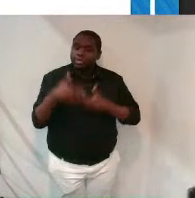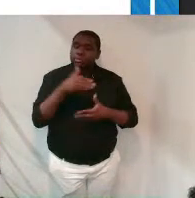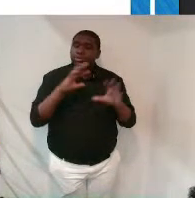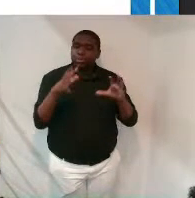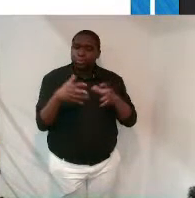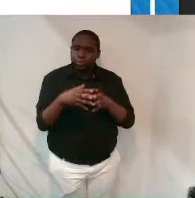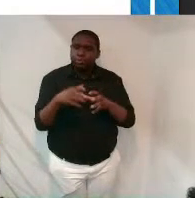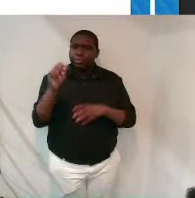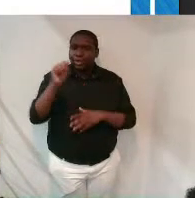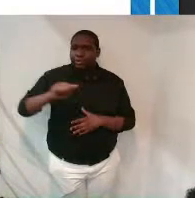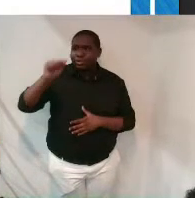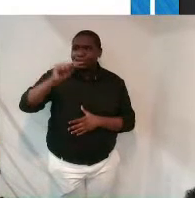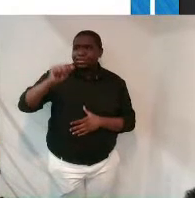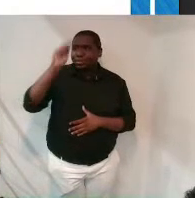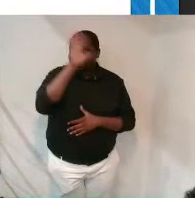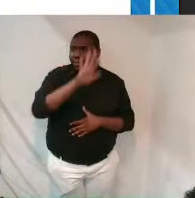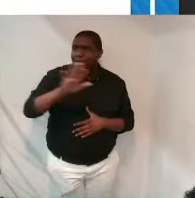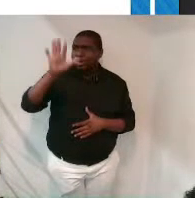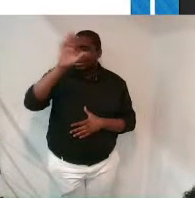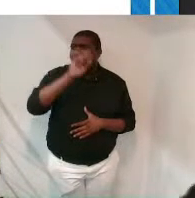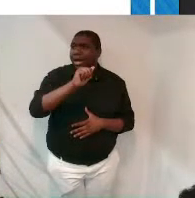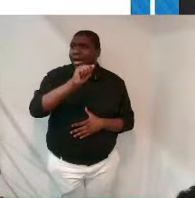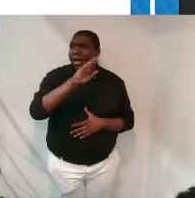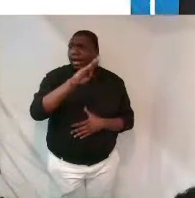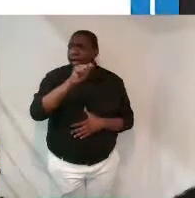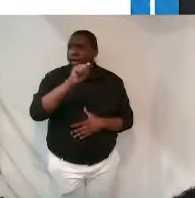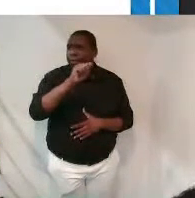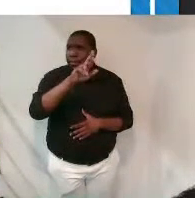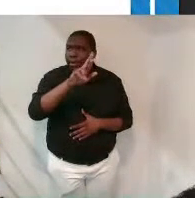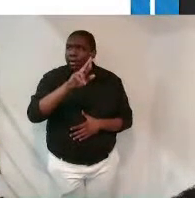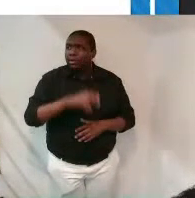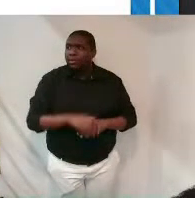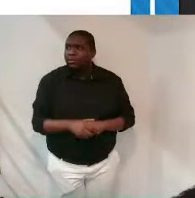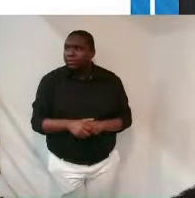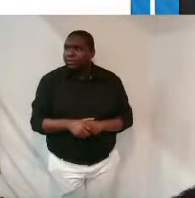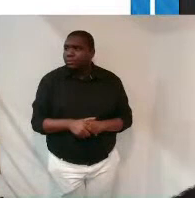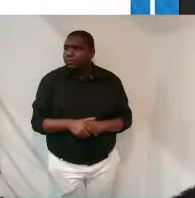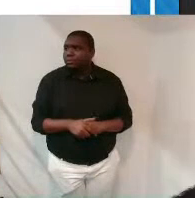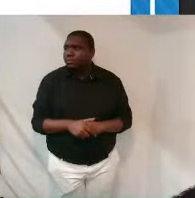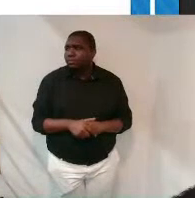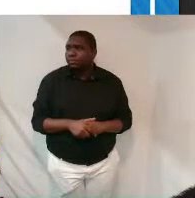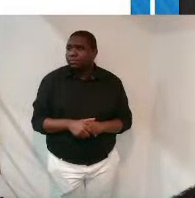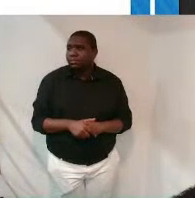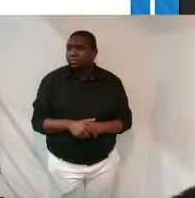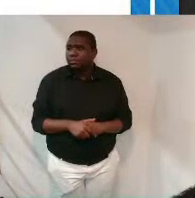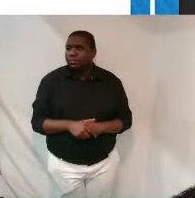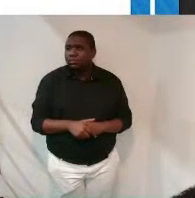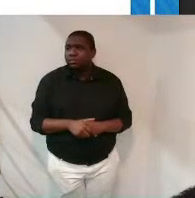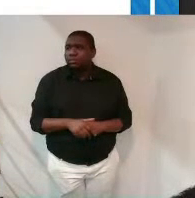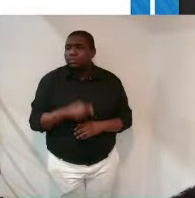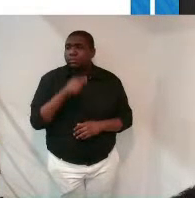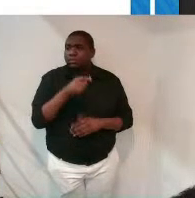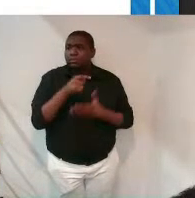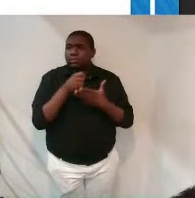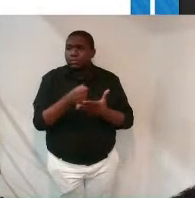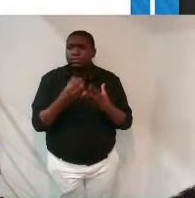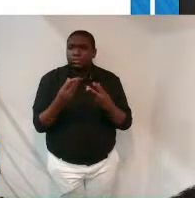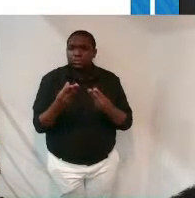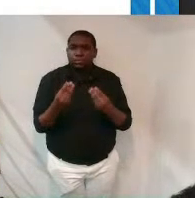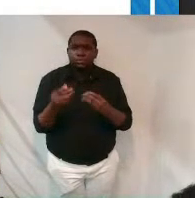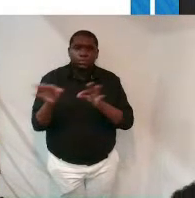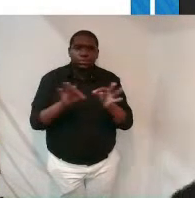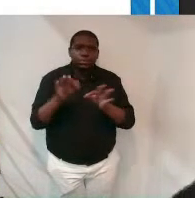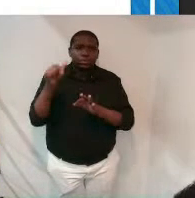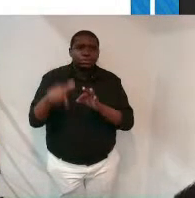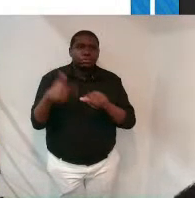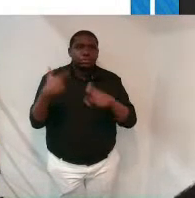de Agências de Regulação, a ABAR. Ele contribuiu bastante na construção desse trabalho, até pela responsabilidade da difusão dele para o